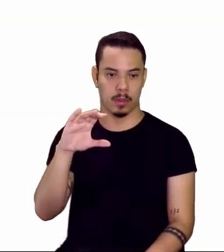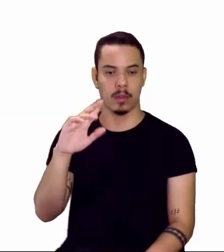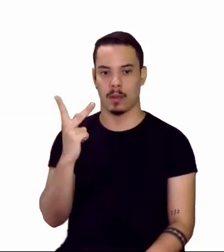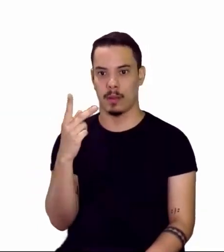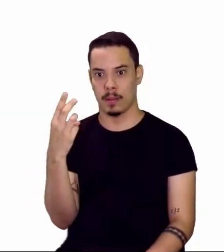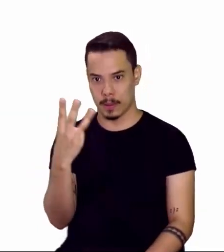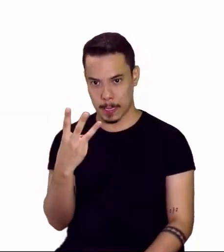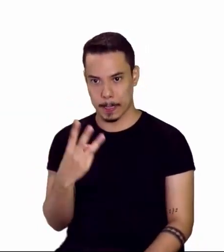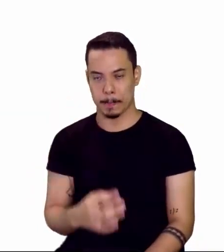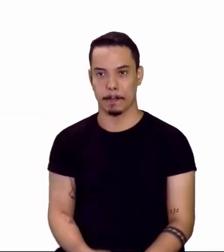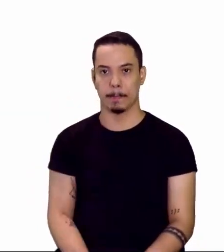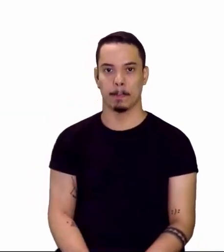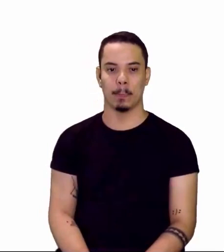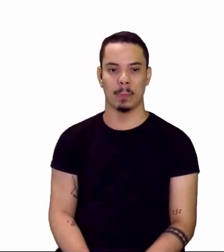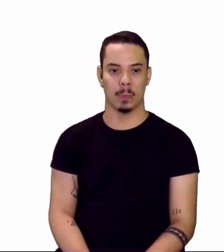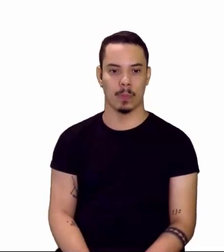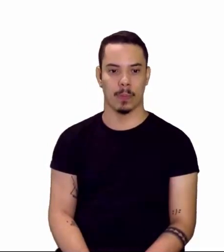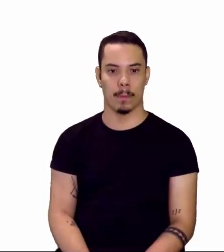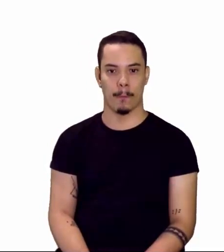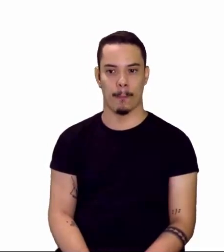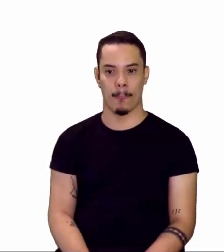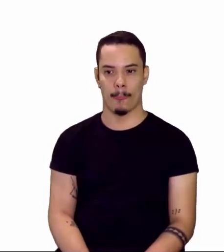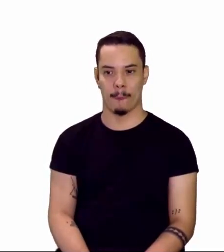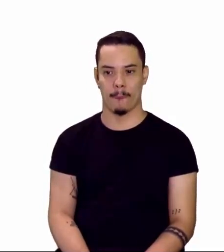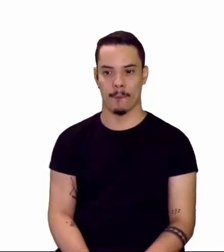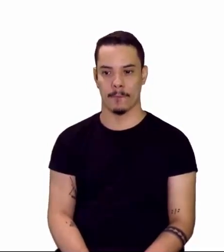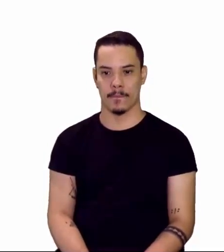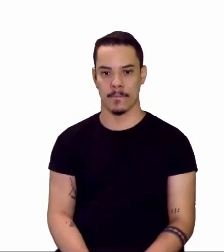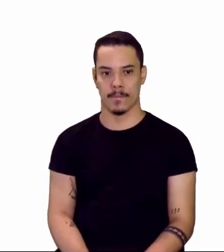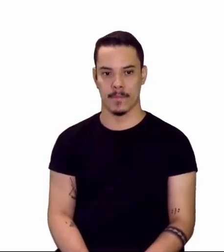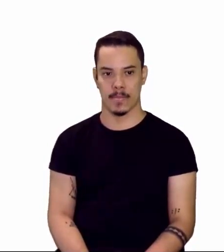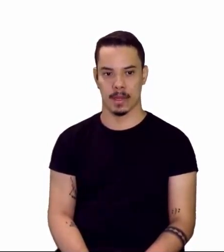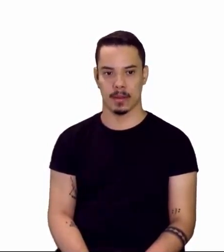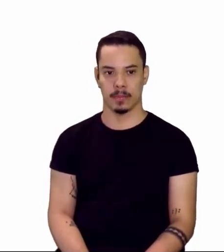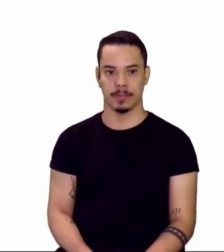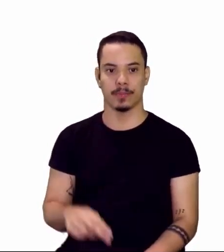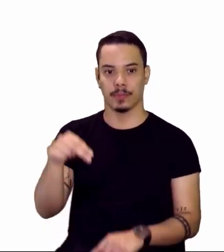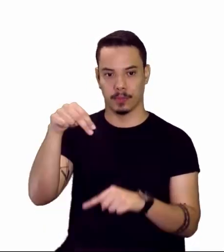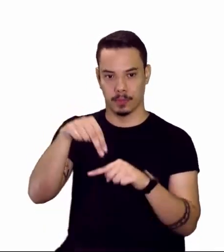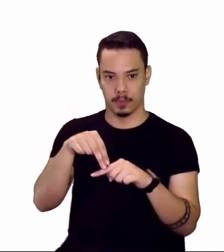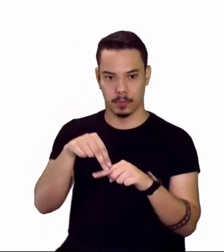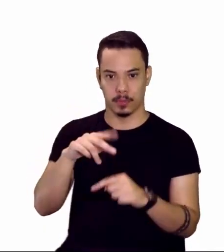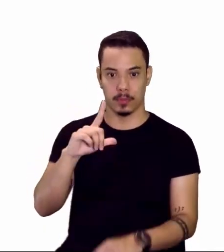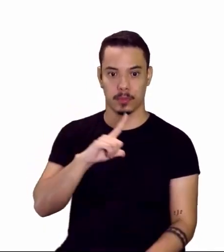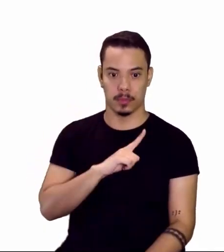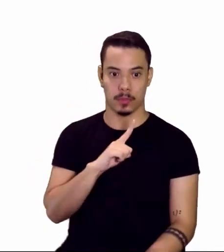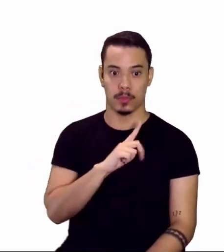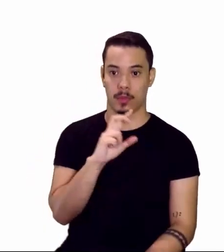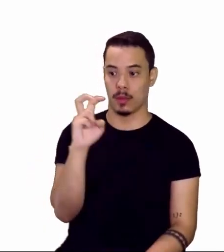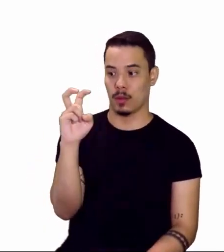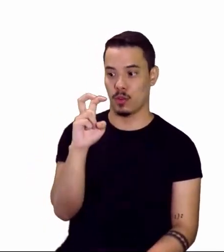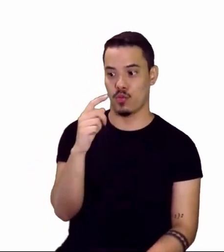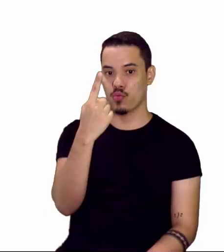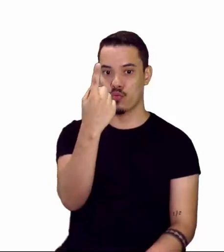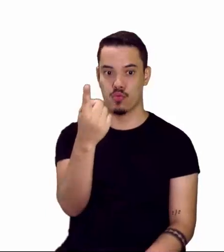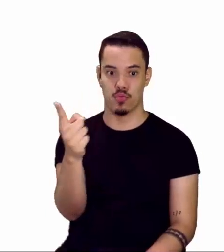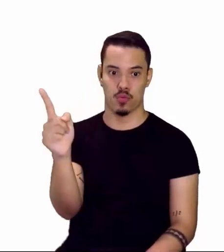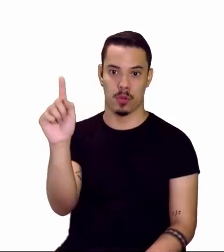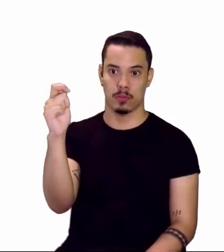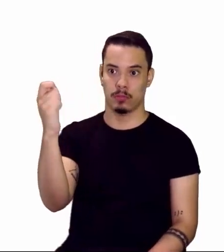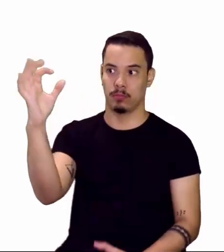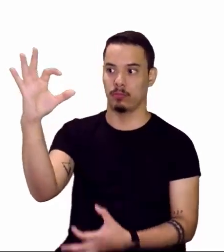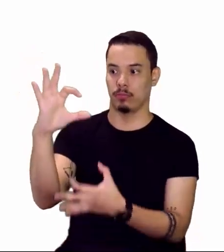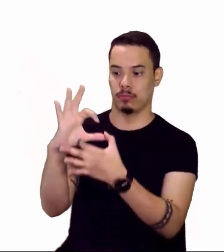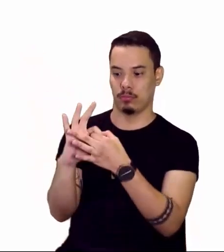amônia? O nitrogênio tem 5 elétrons na última camada. Ele precisa se ligar com